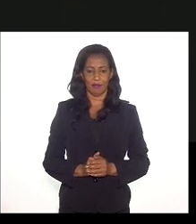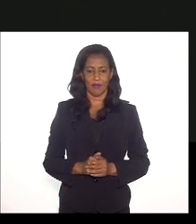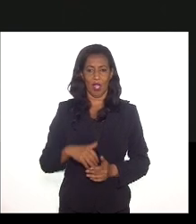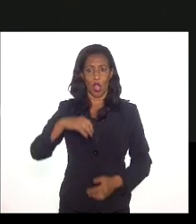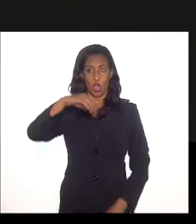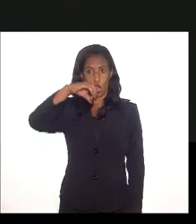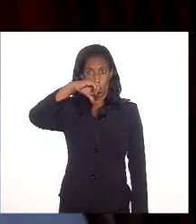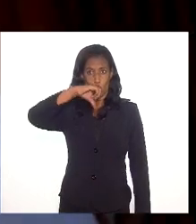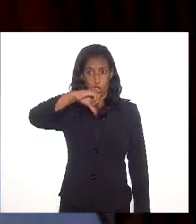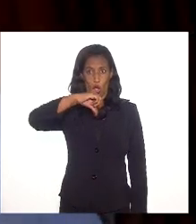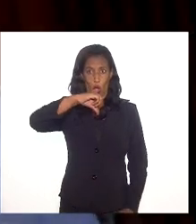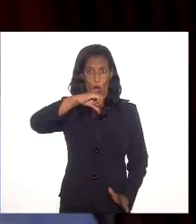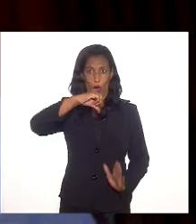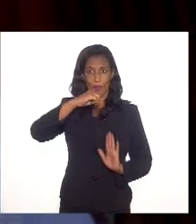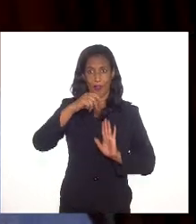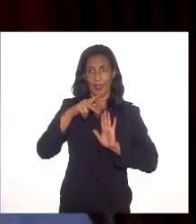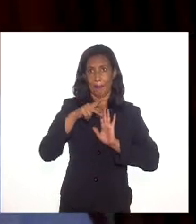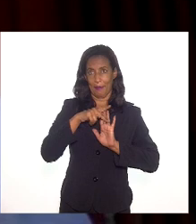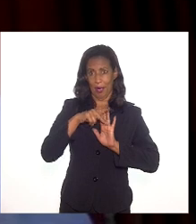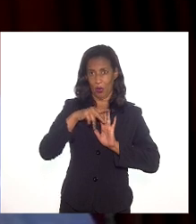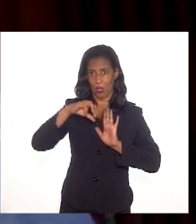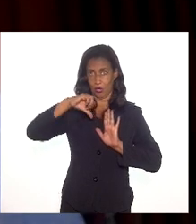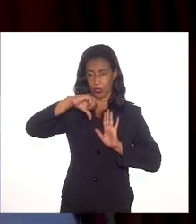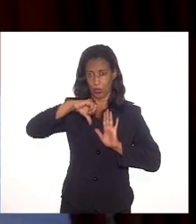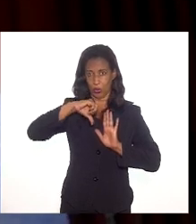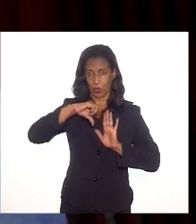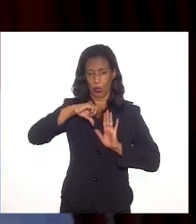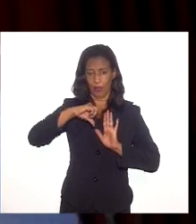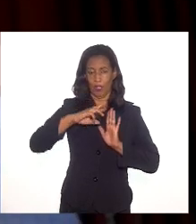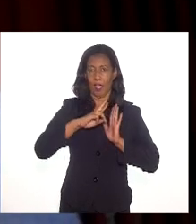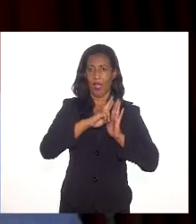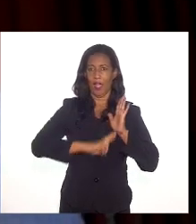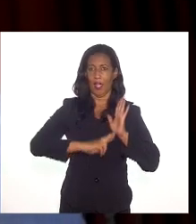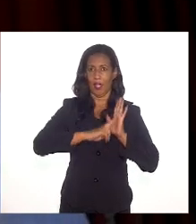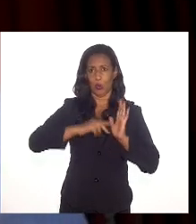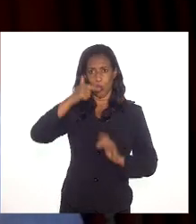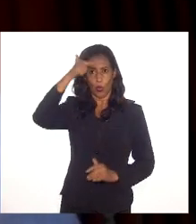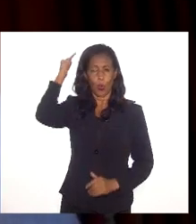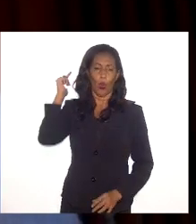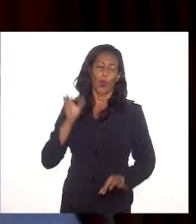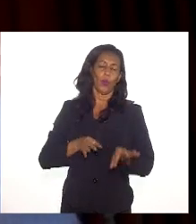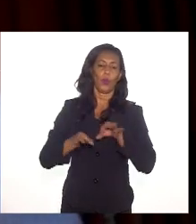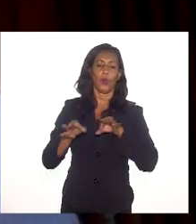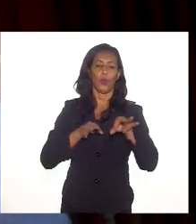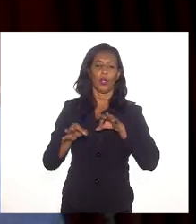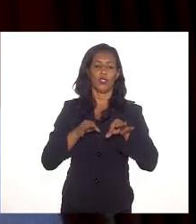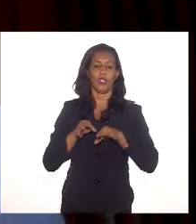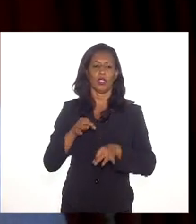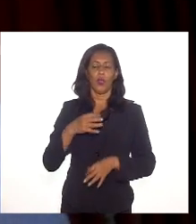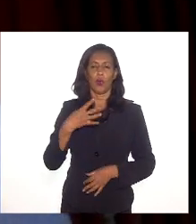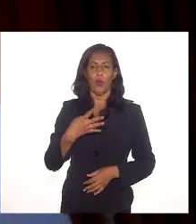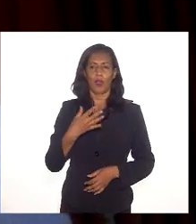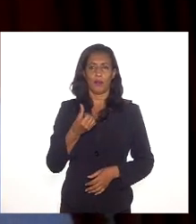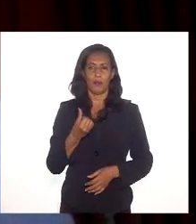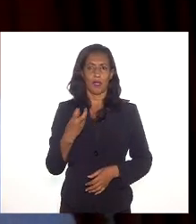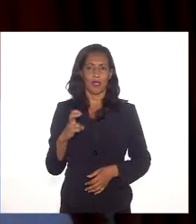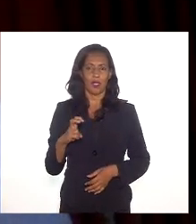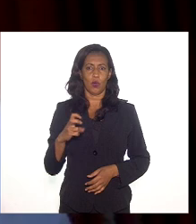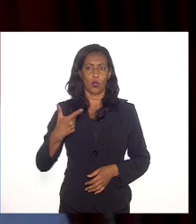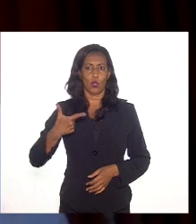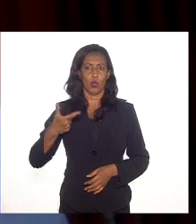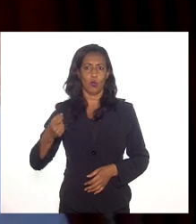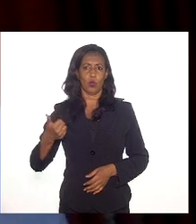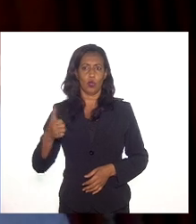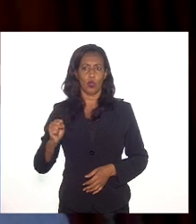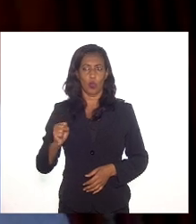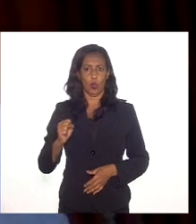Nove da pauta, relator deputado Luiz Paulo. Projeto de lei 4265/2018, autoria do deputado Carlos Mink,